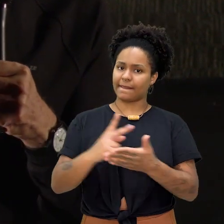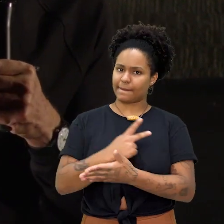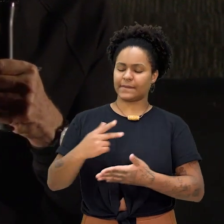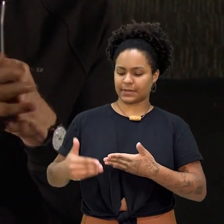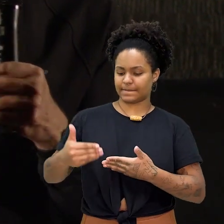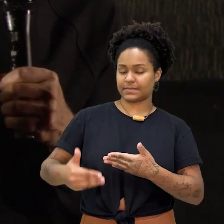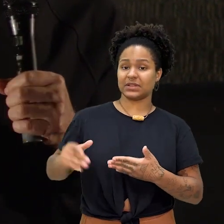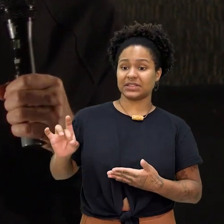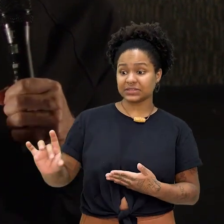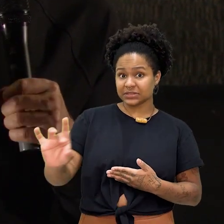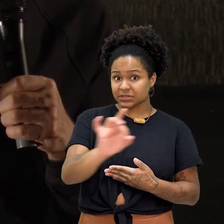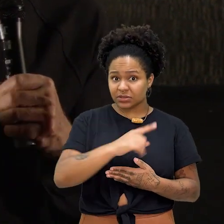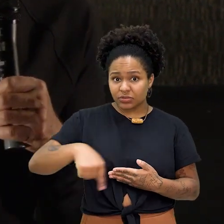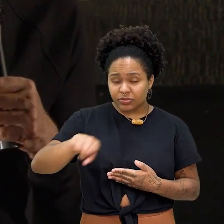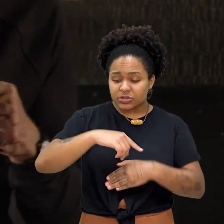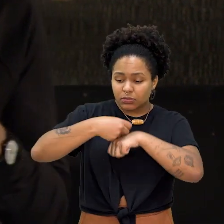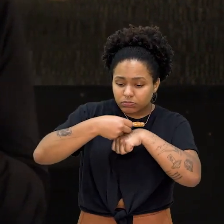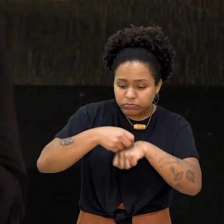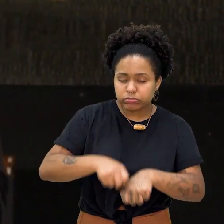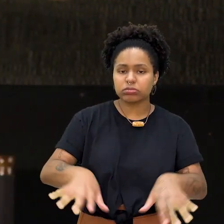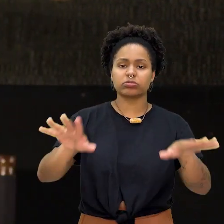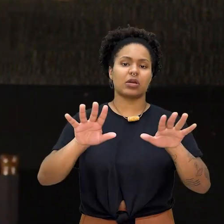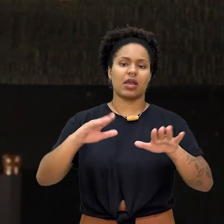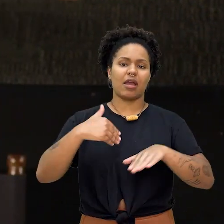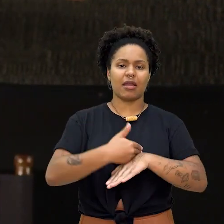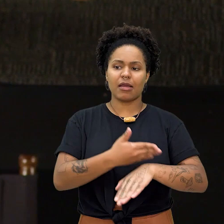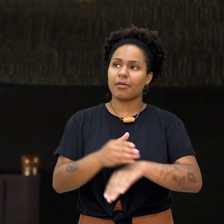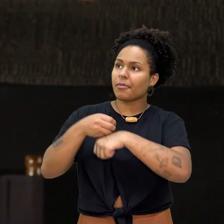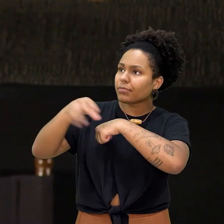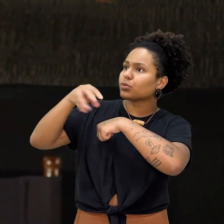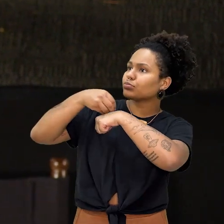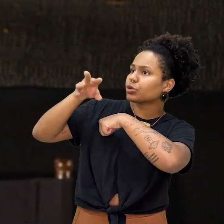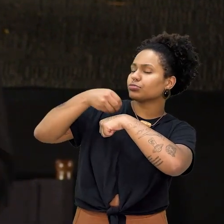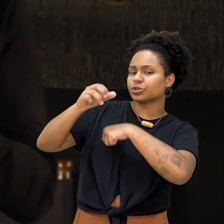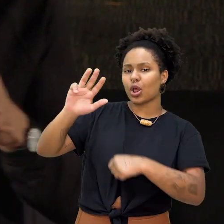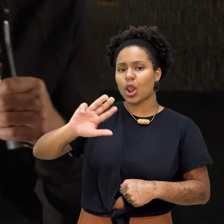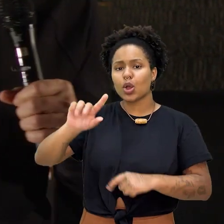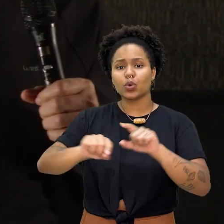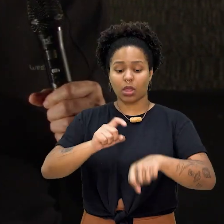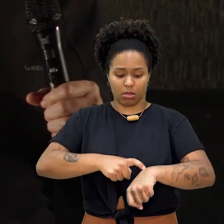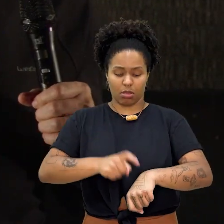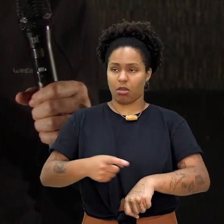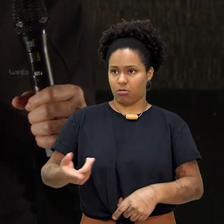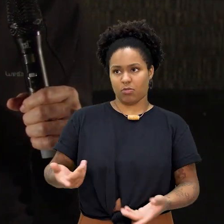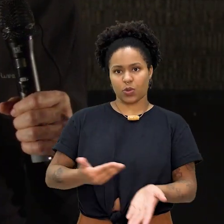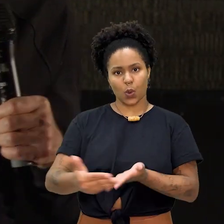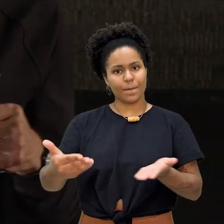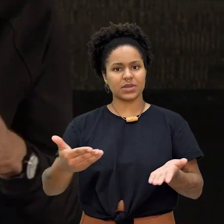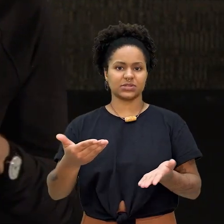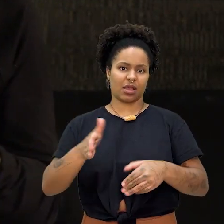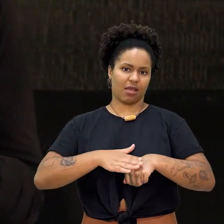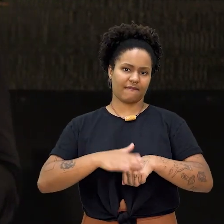acontecer logo que cada um de vocês transmitirem a cada momento ao presidente Lula, está na hora de